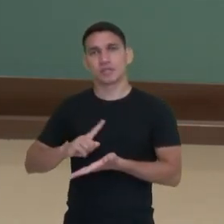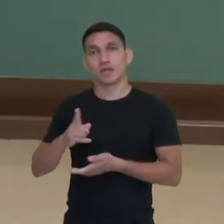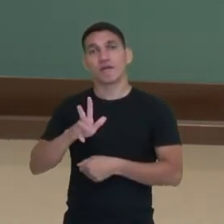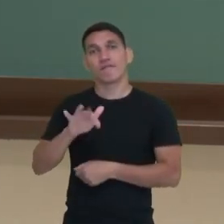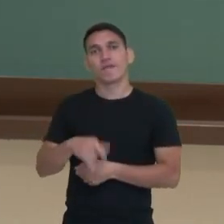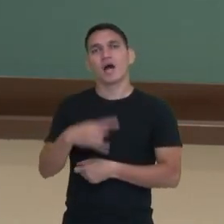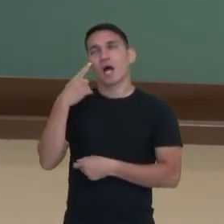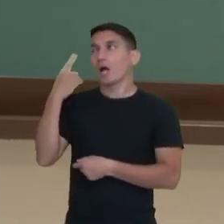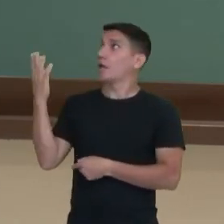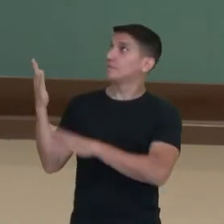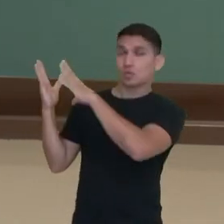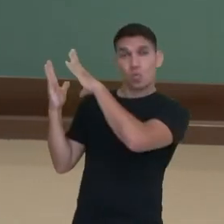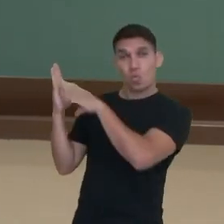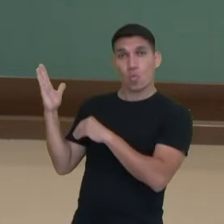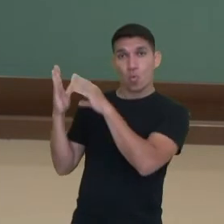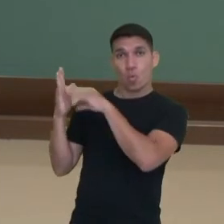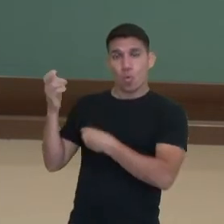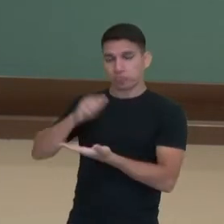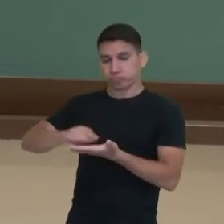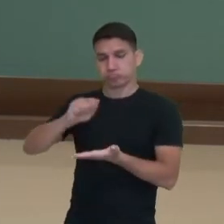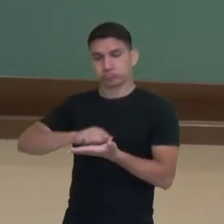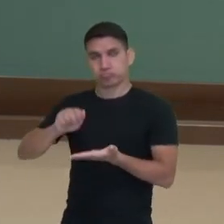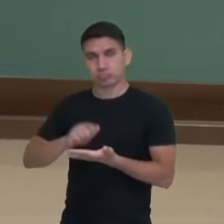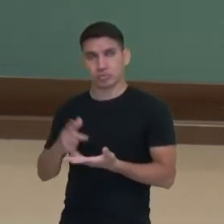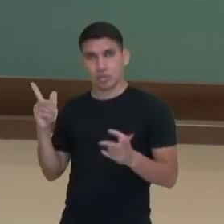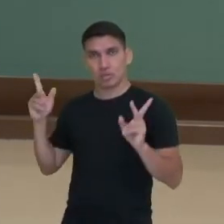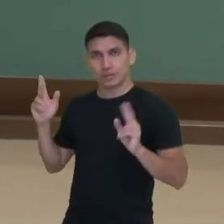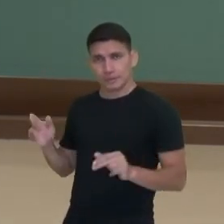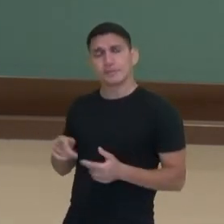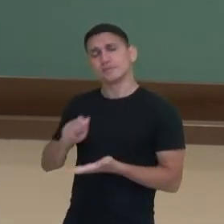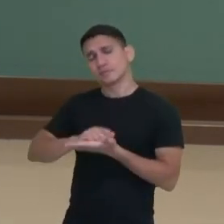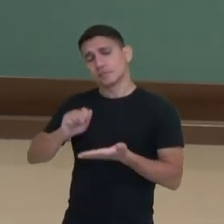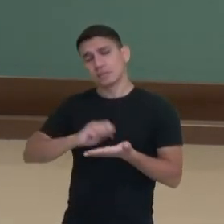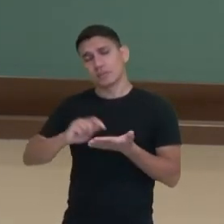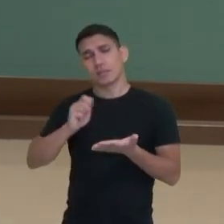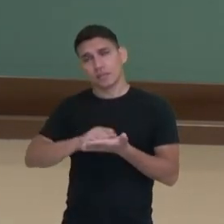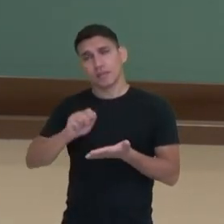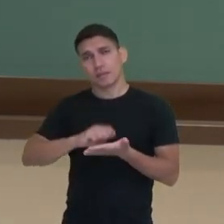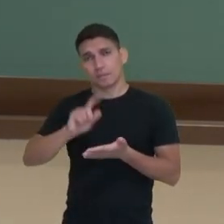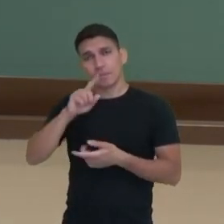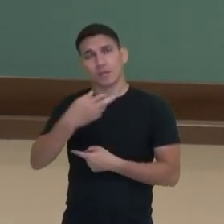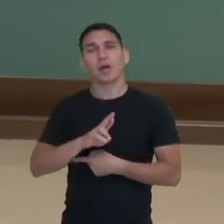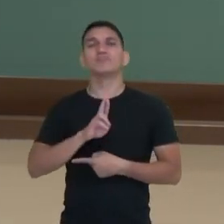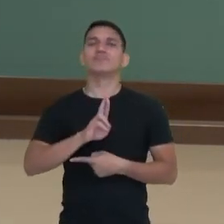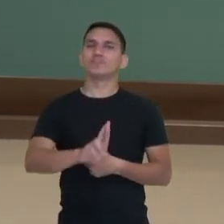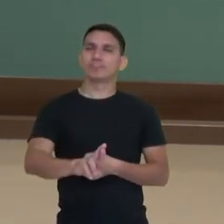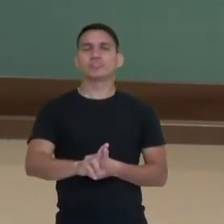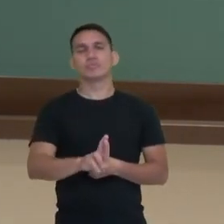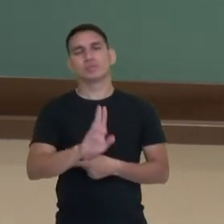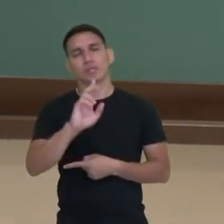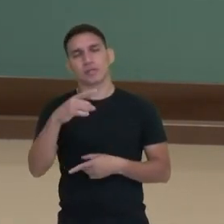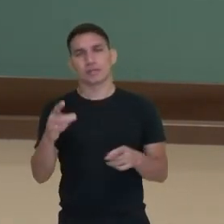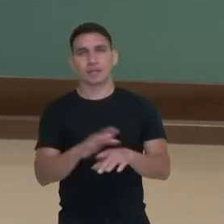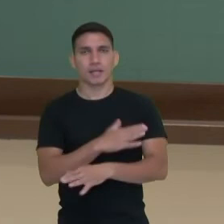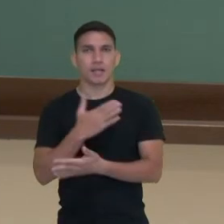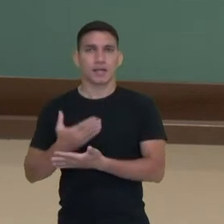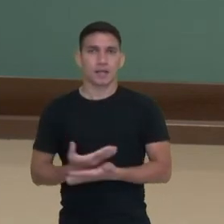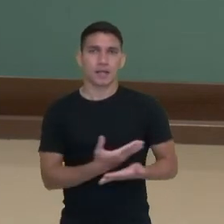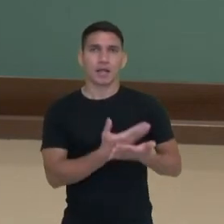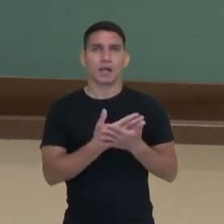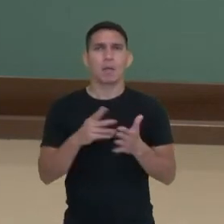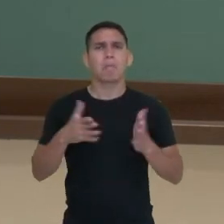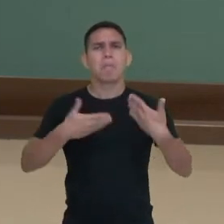vai copiar aqui o enunciado do nosso exercício, tá? E depois da nossa aula, com